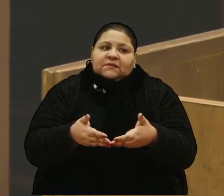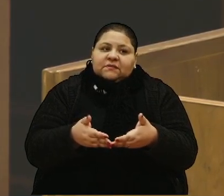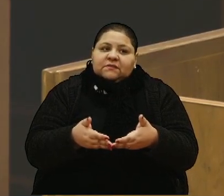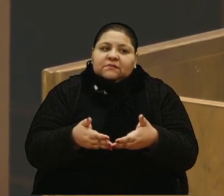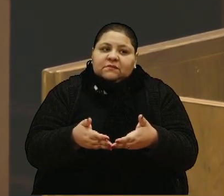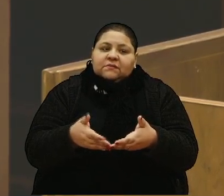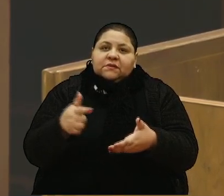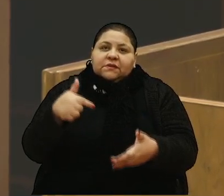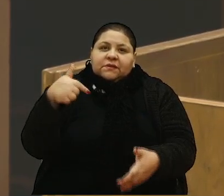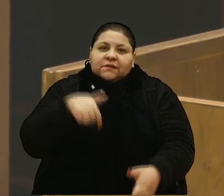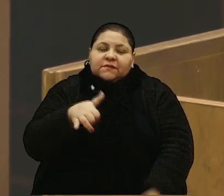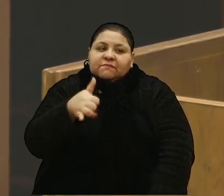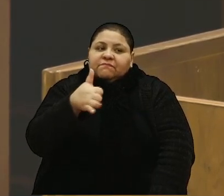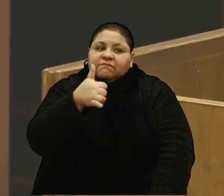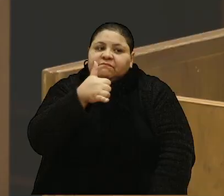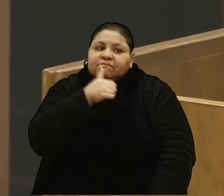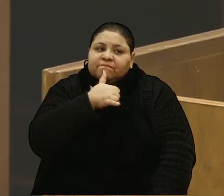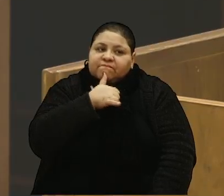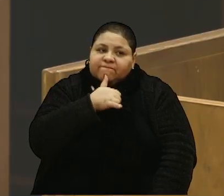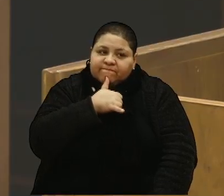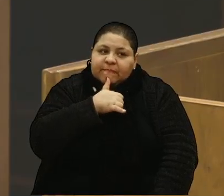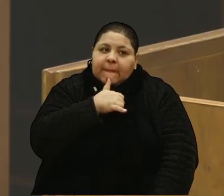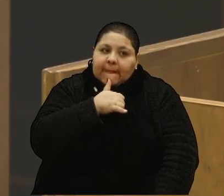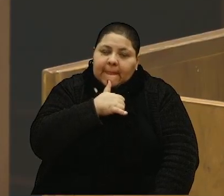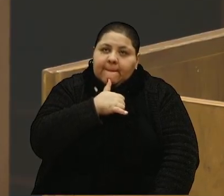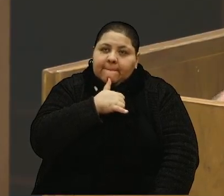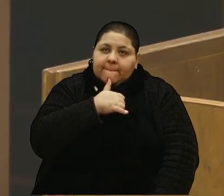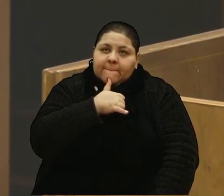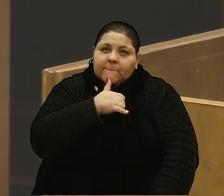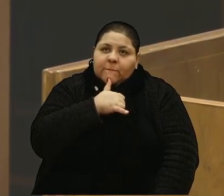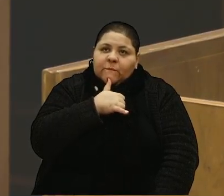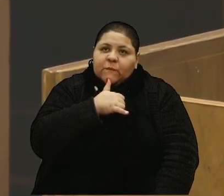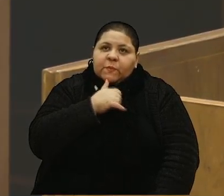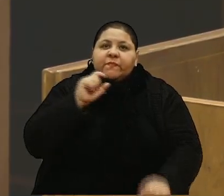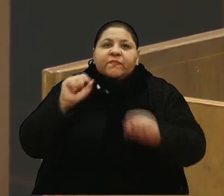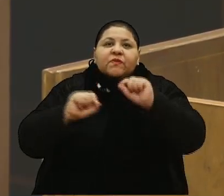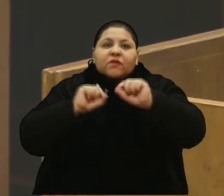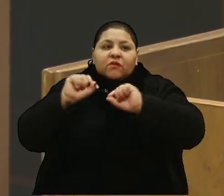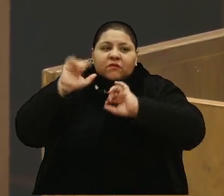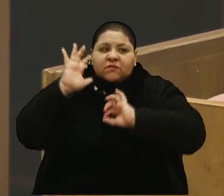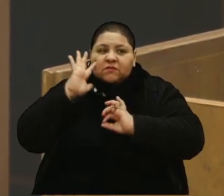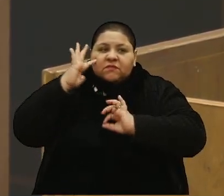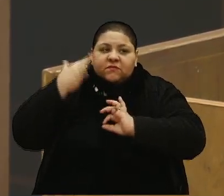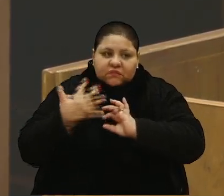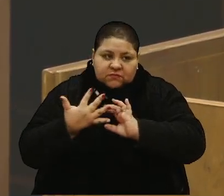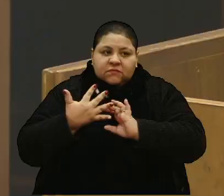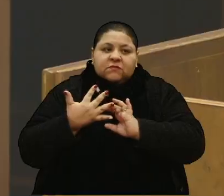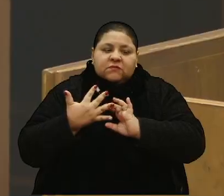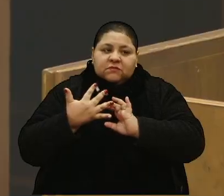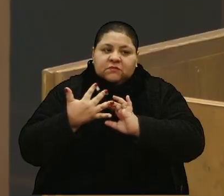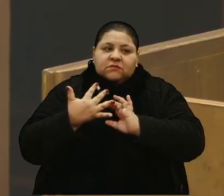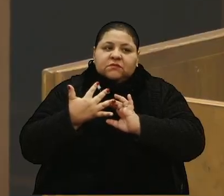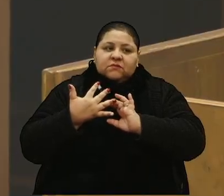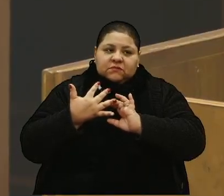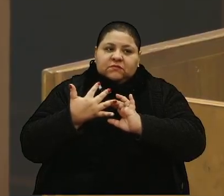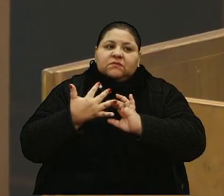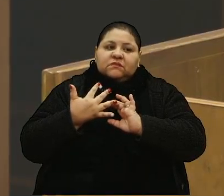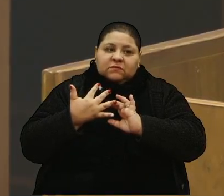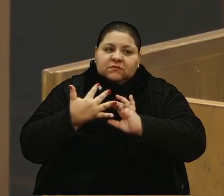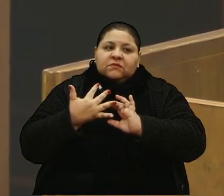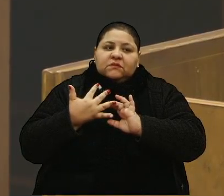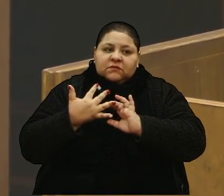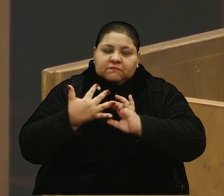Isso entristece a gente demais. Que foi o que aconteceu ali em Santa Maria,